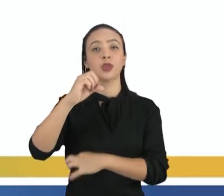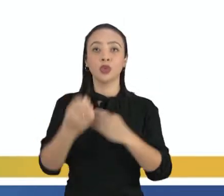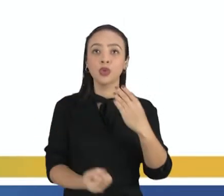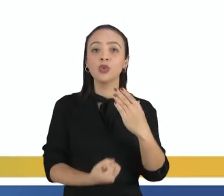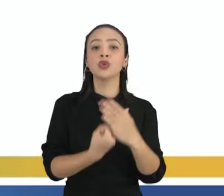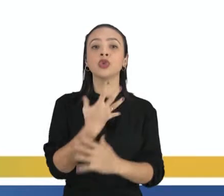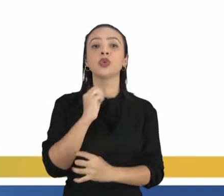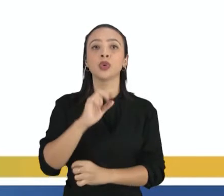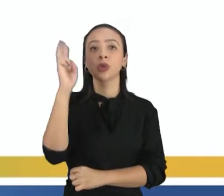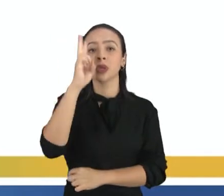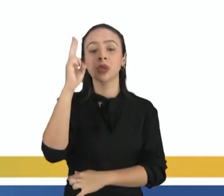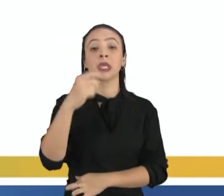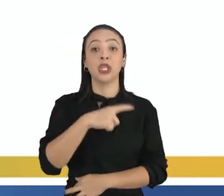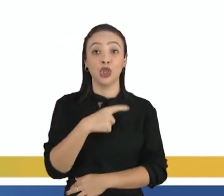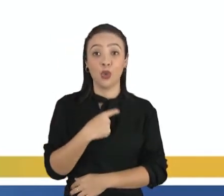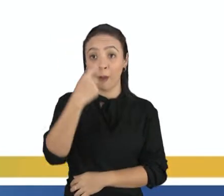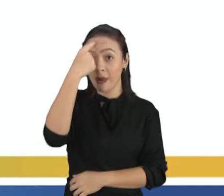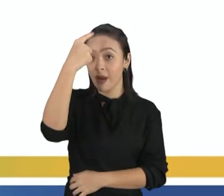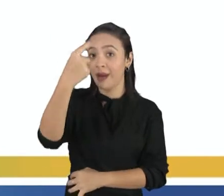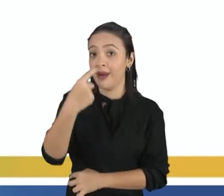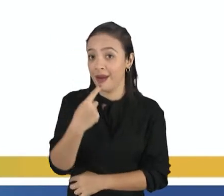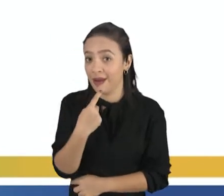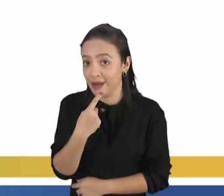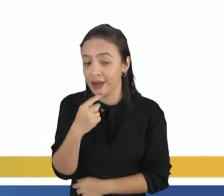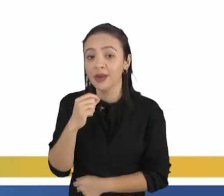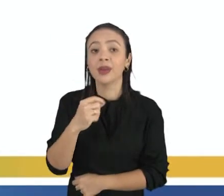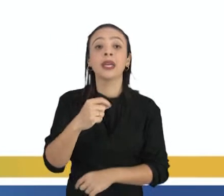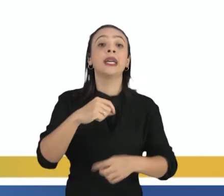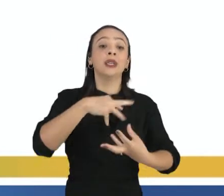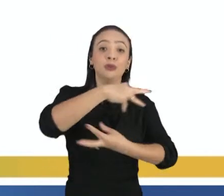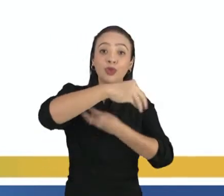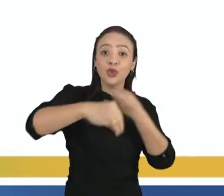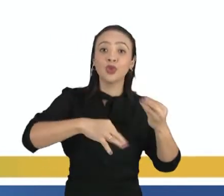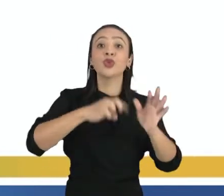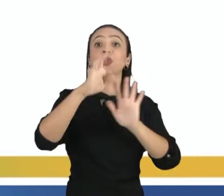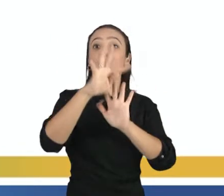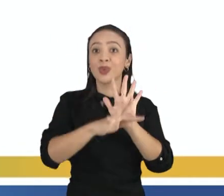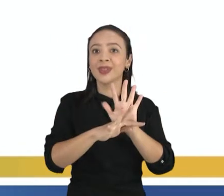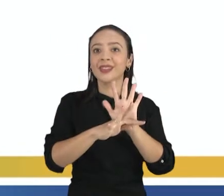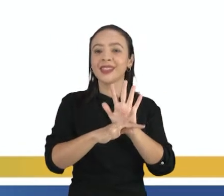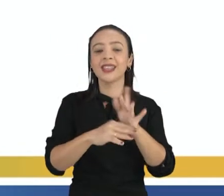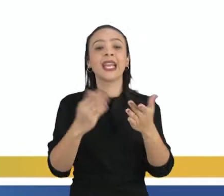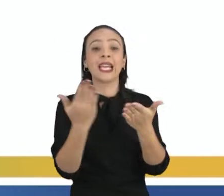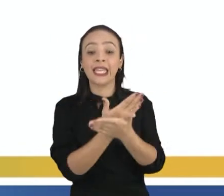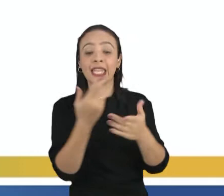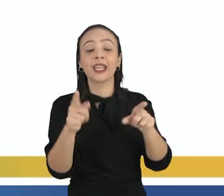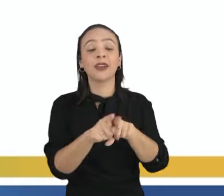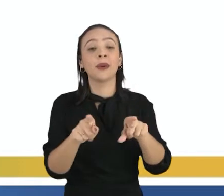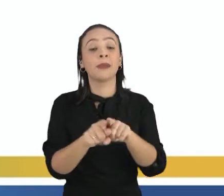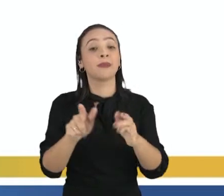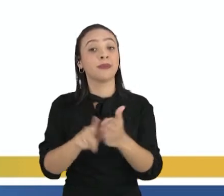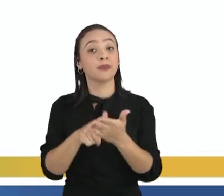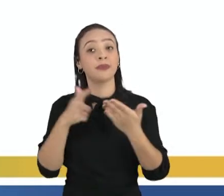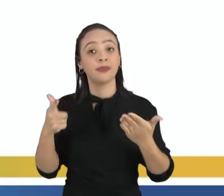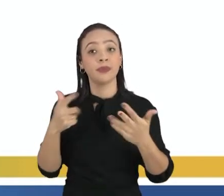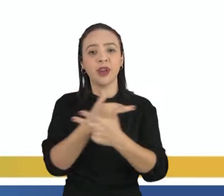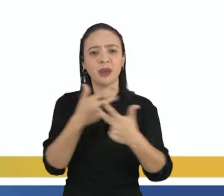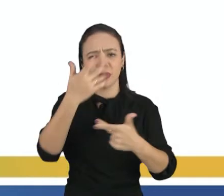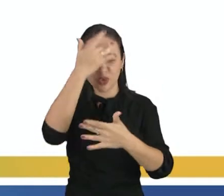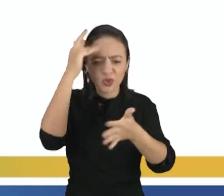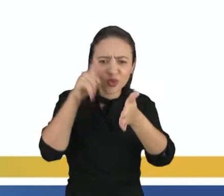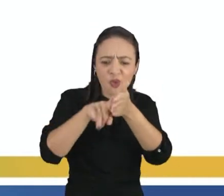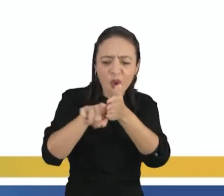origem nas histórias ilustradas, em que imagem e texto dividiam espaço em livros e jornais. Alguns